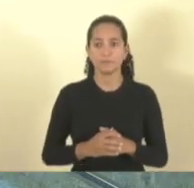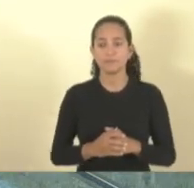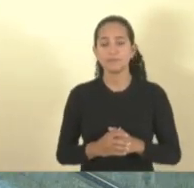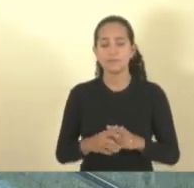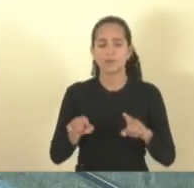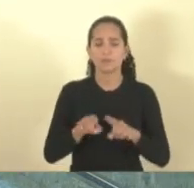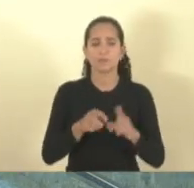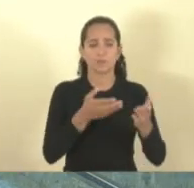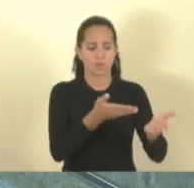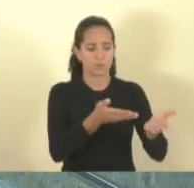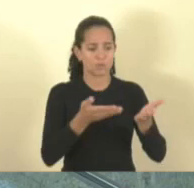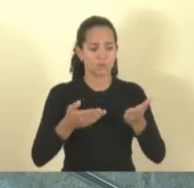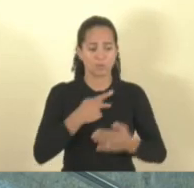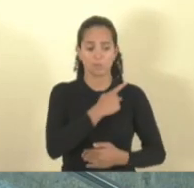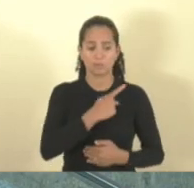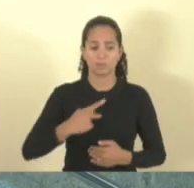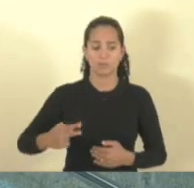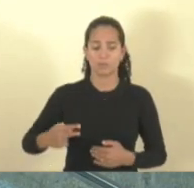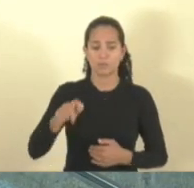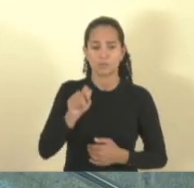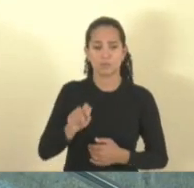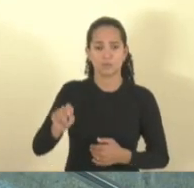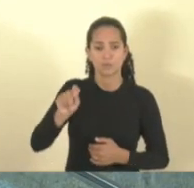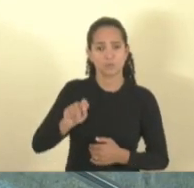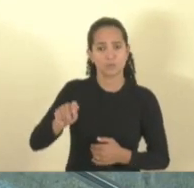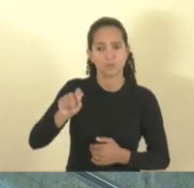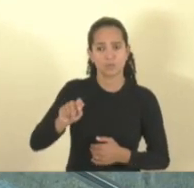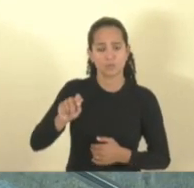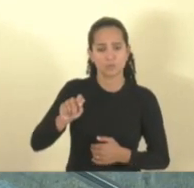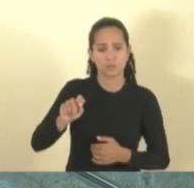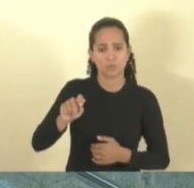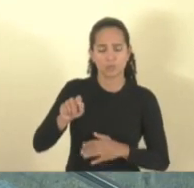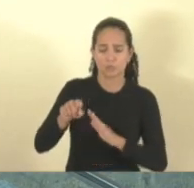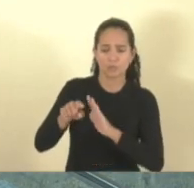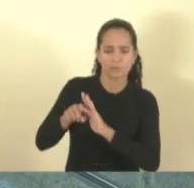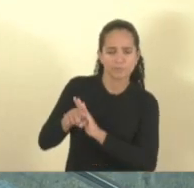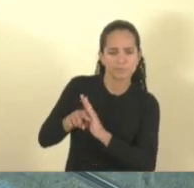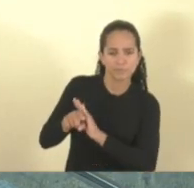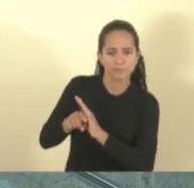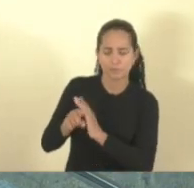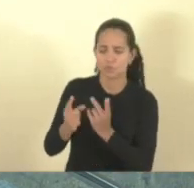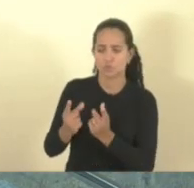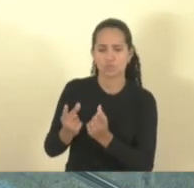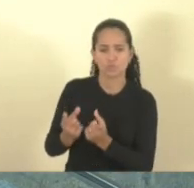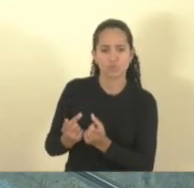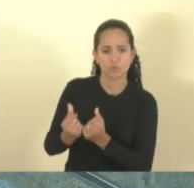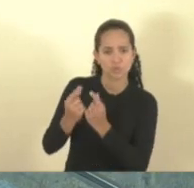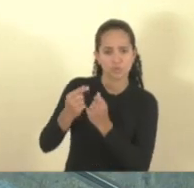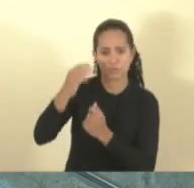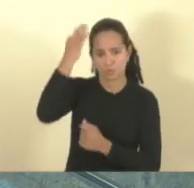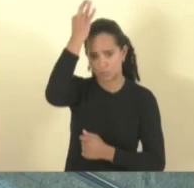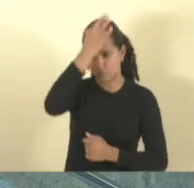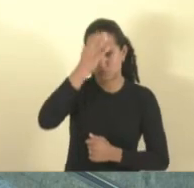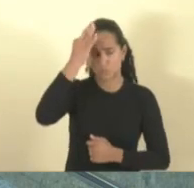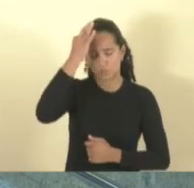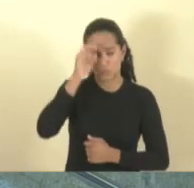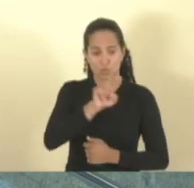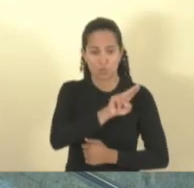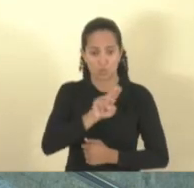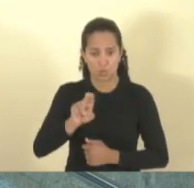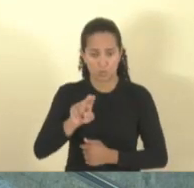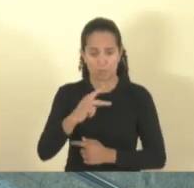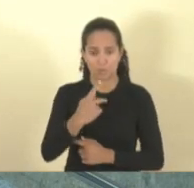É convidado o presidente da Associação dos Consultores do Tesouro Estadual, Paulo Sérgio